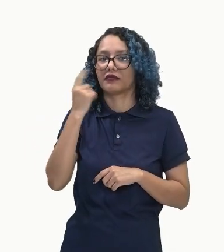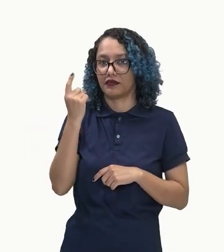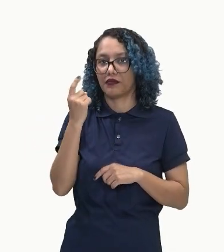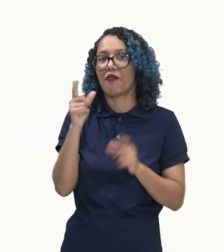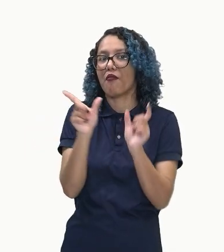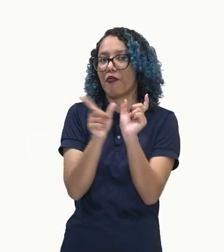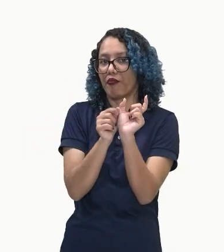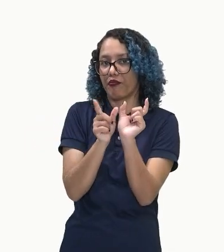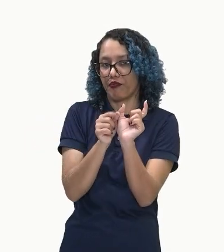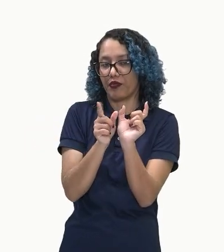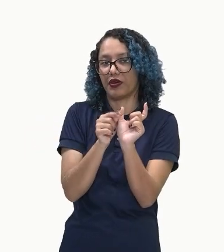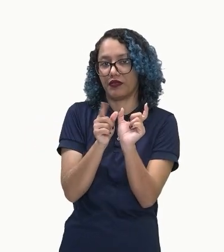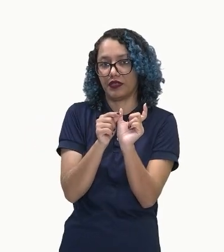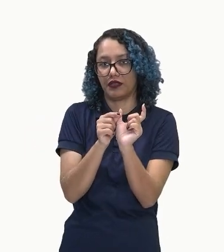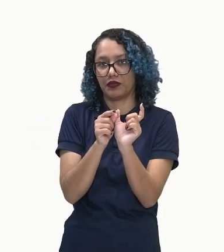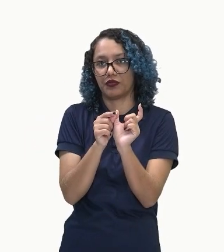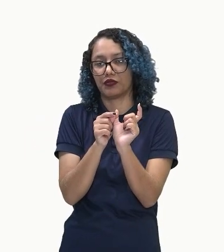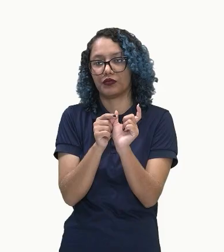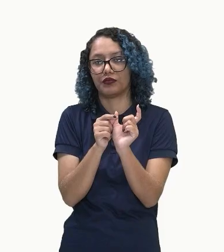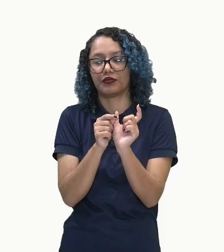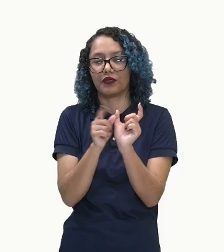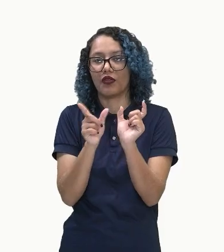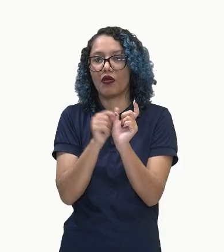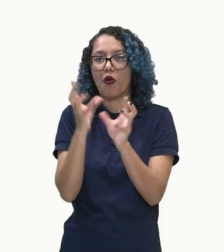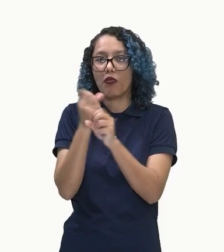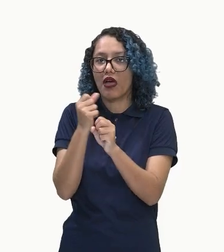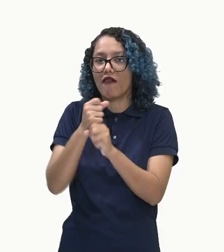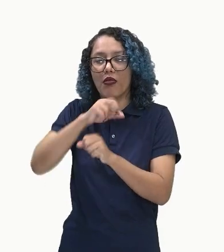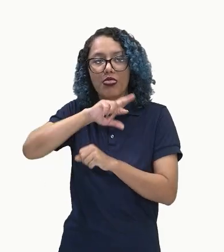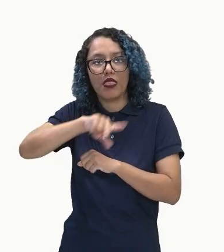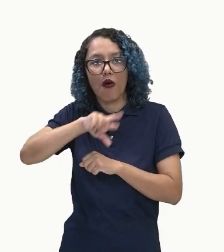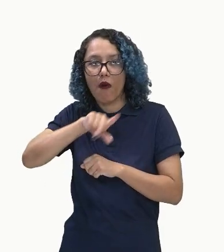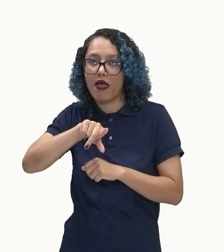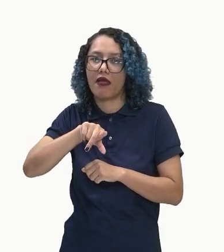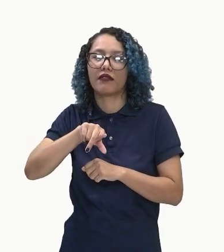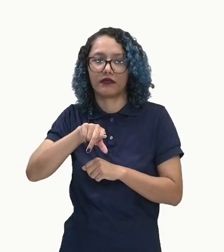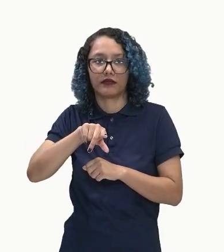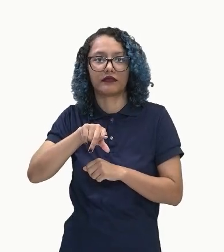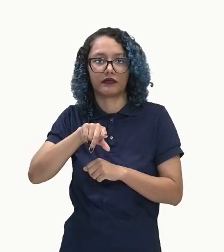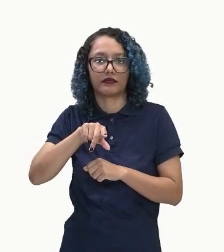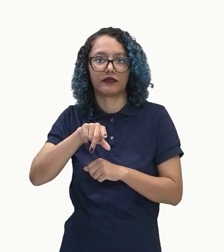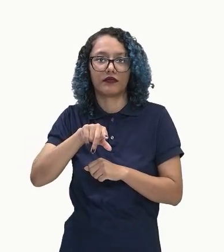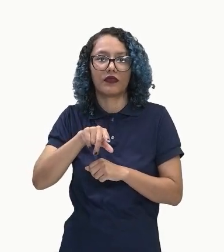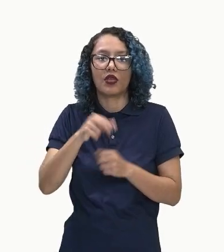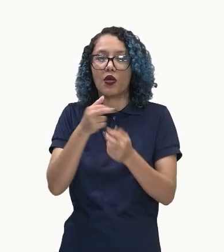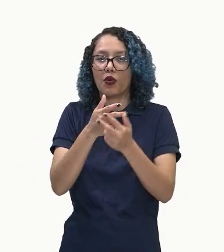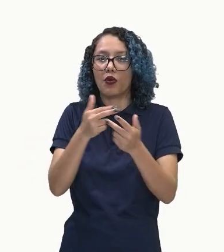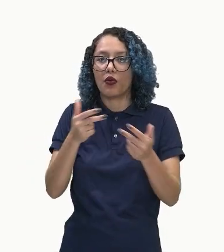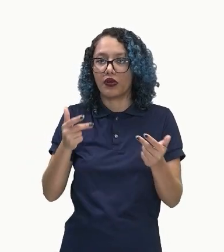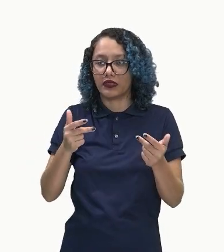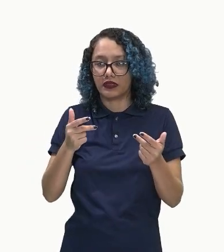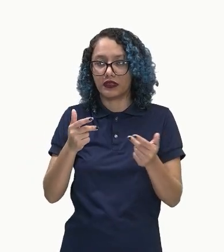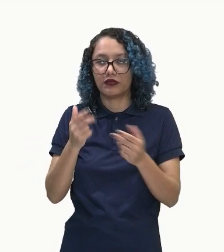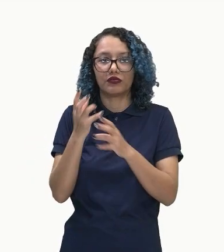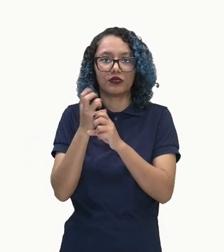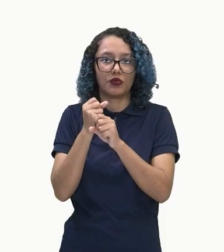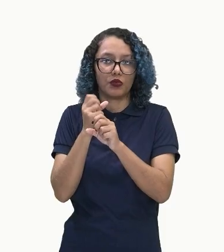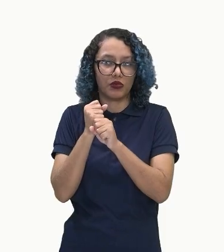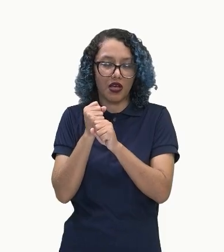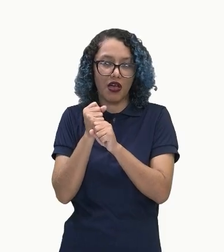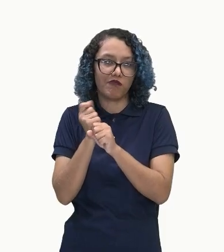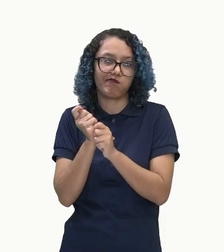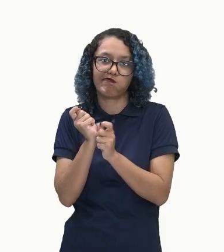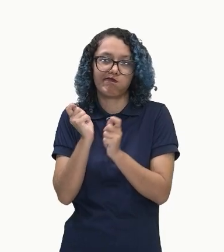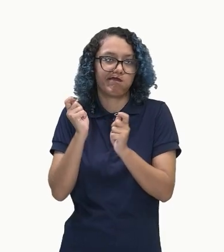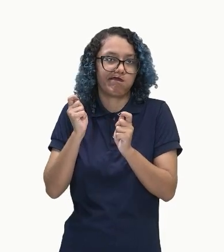ele é um prefixo de negação, uncountable, aquilo que não é contável, ou seja, coisas que você cannot,